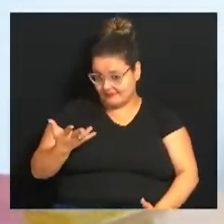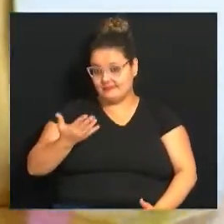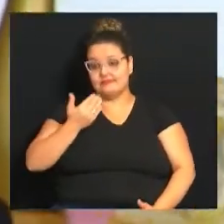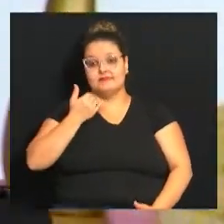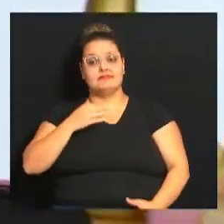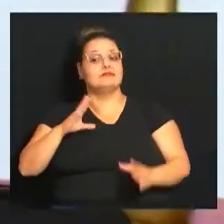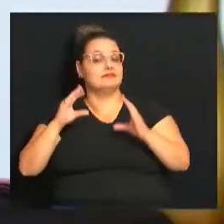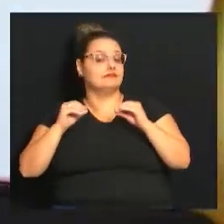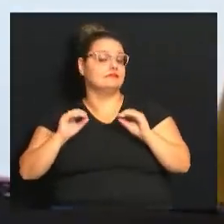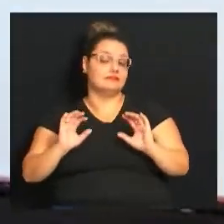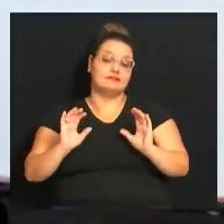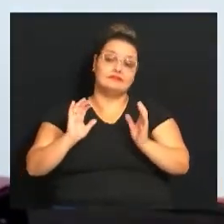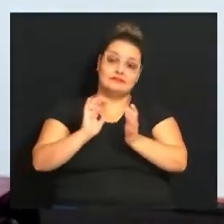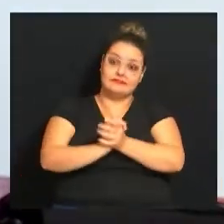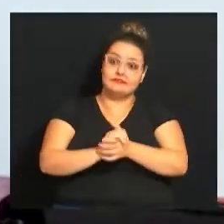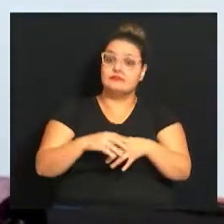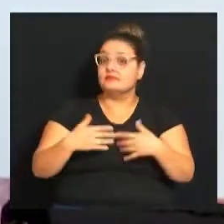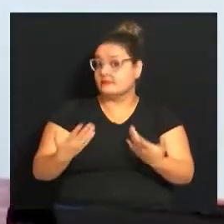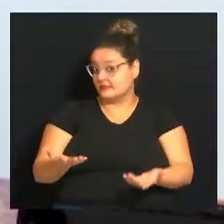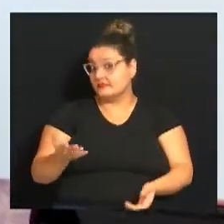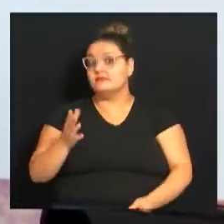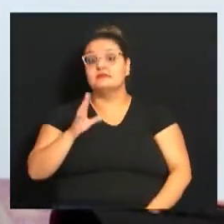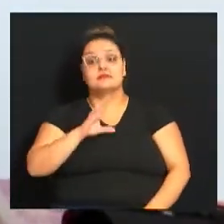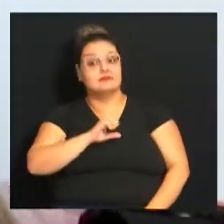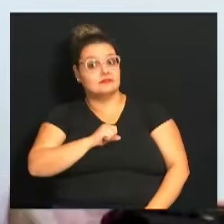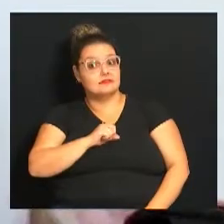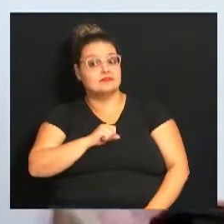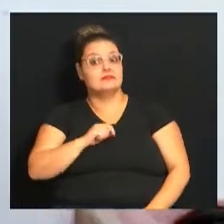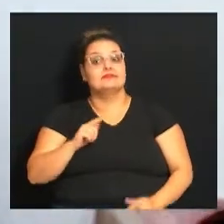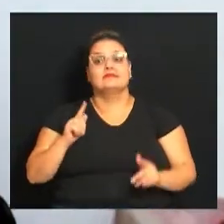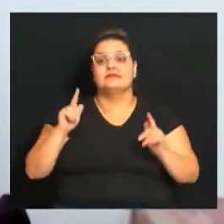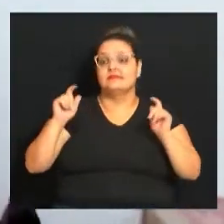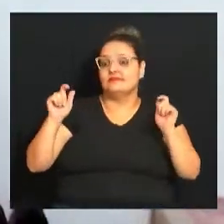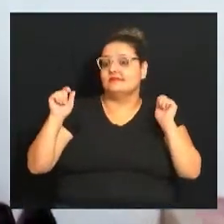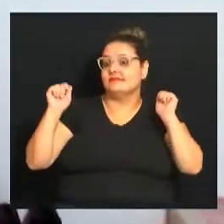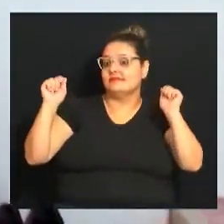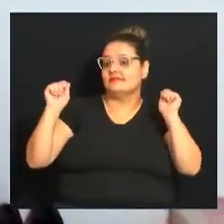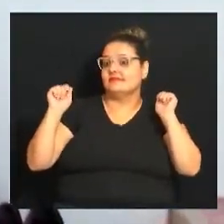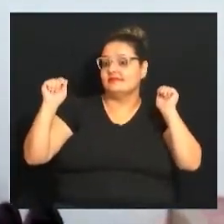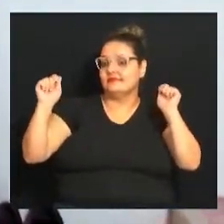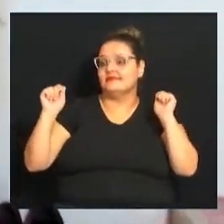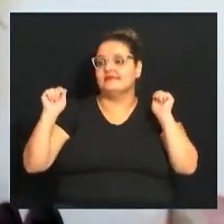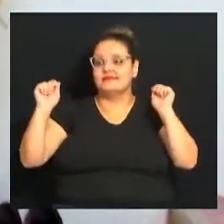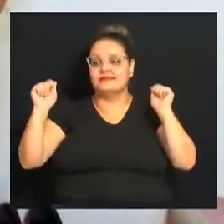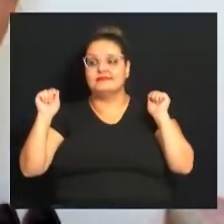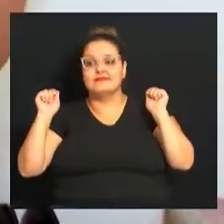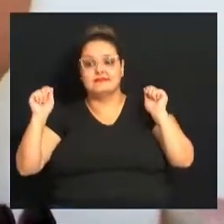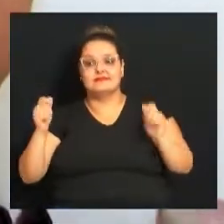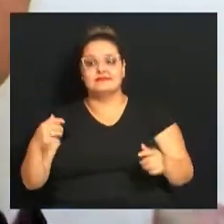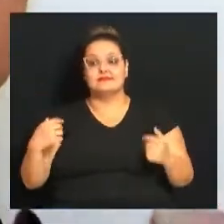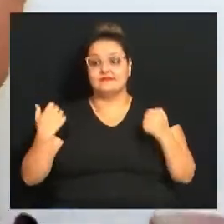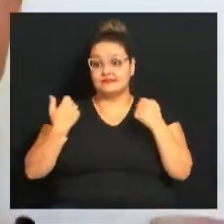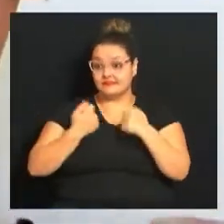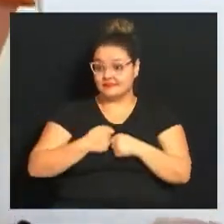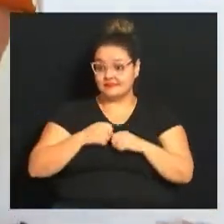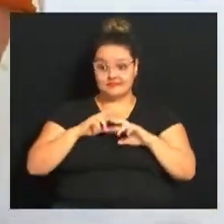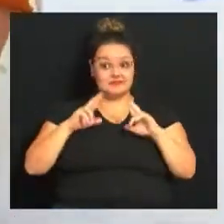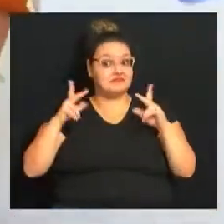Agora já você que gosta de pegar uma balada, olha só essa jaqueta, que